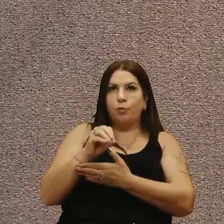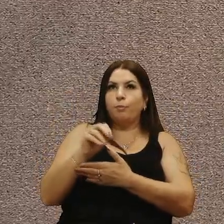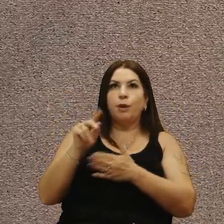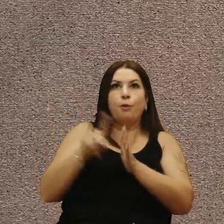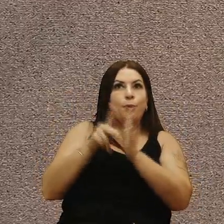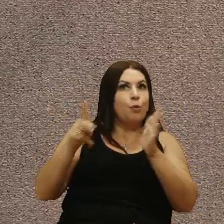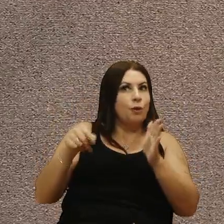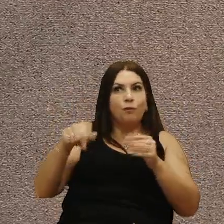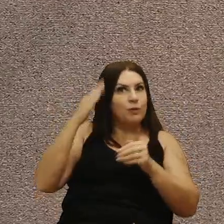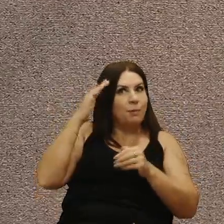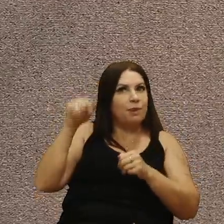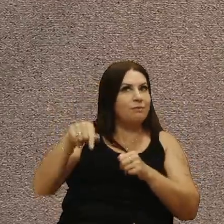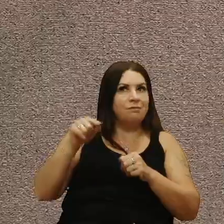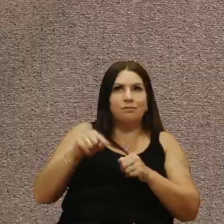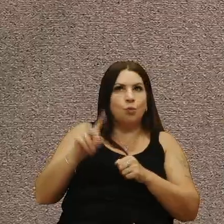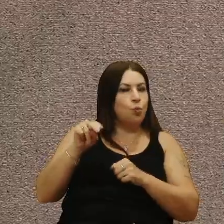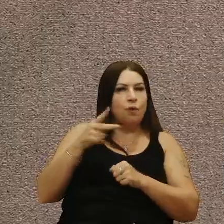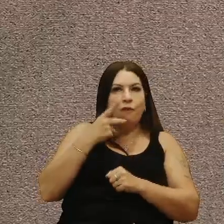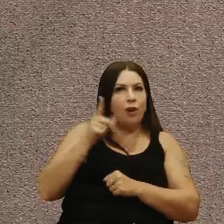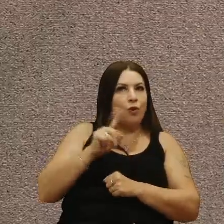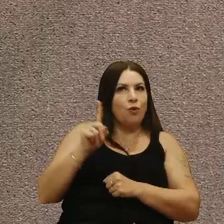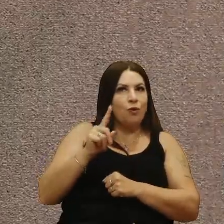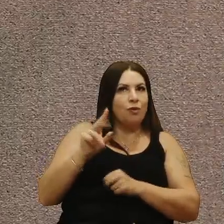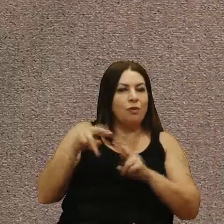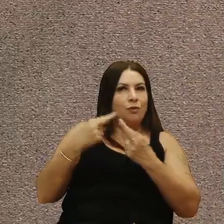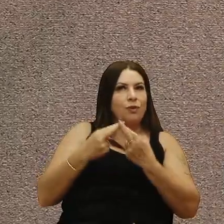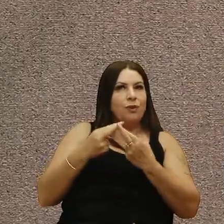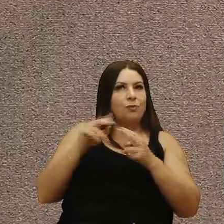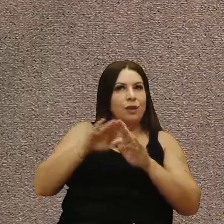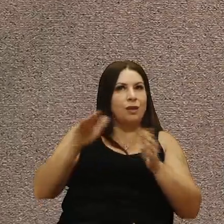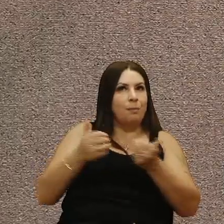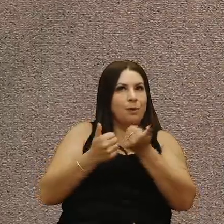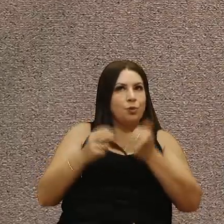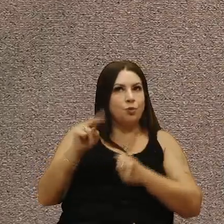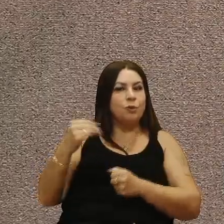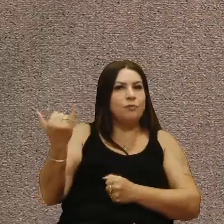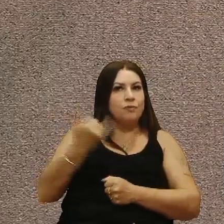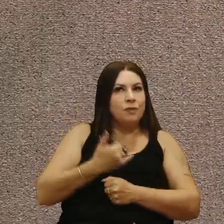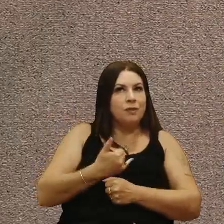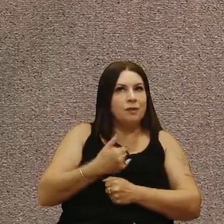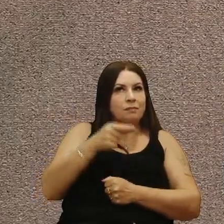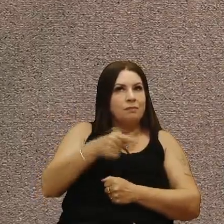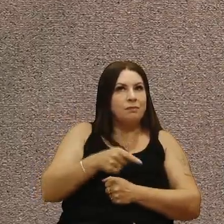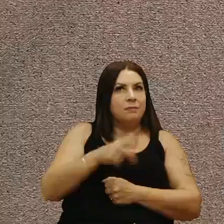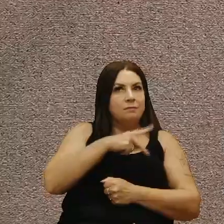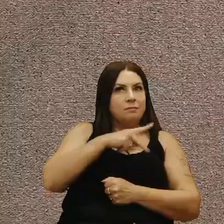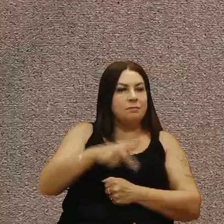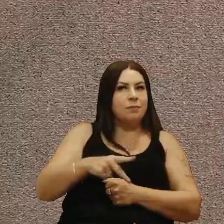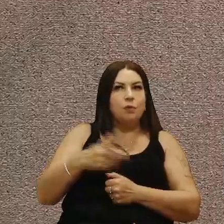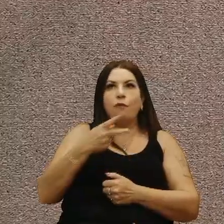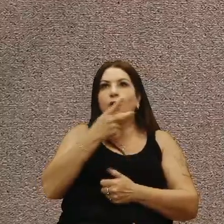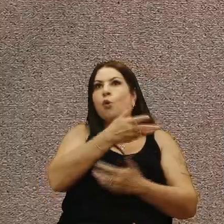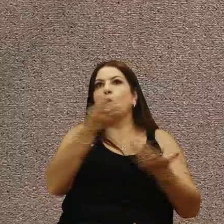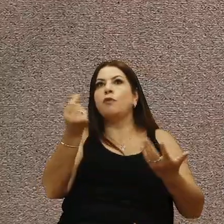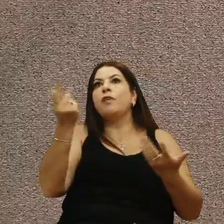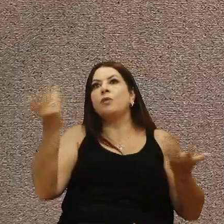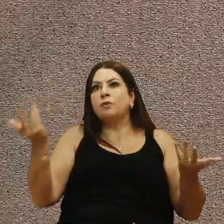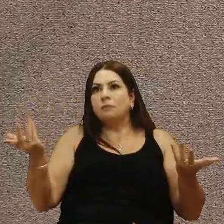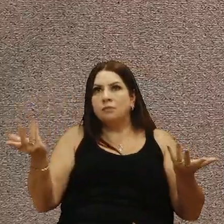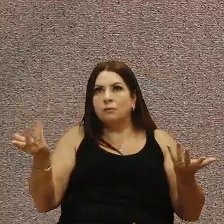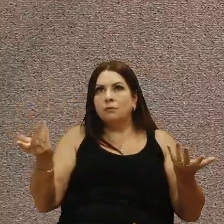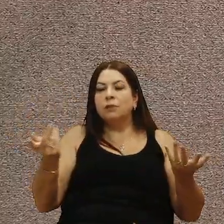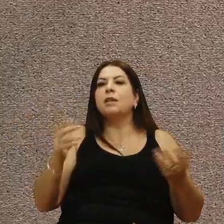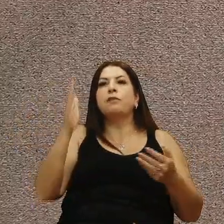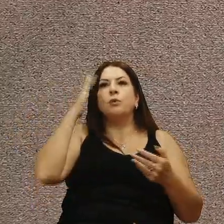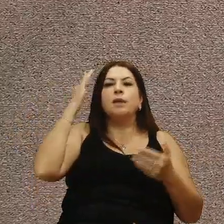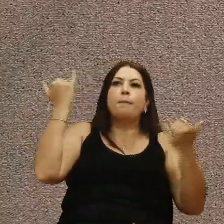sabendo dessa casa. Nunca foi dito o valor numa reunião da mesa. Nunca foi dito o valor numa reunião da presidência. Ou foi dito o valor alguma vez aqui? Quem